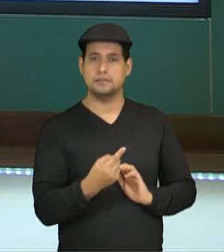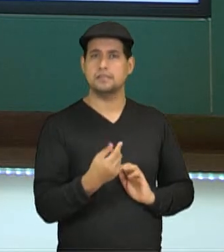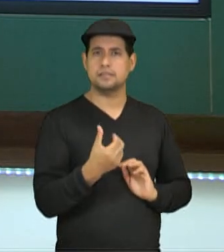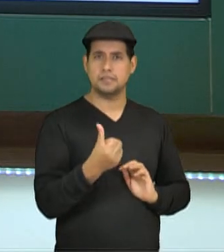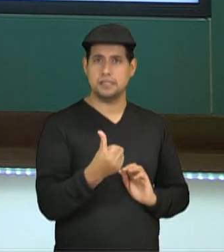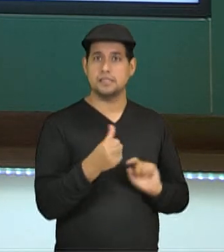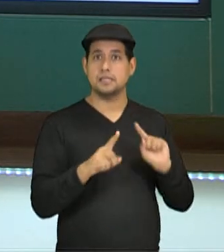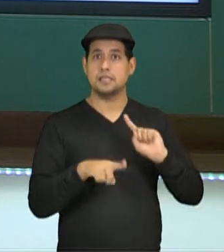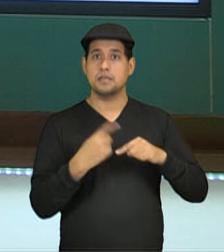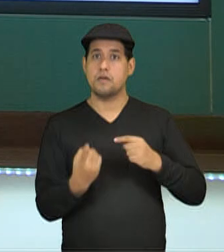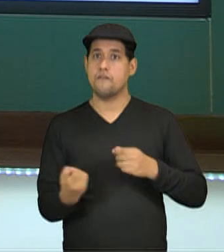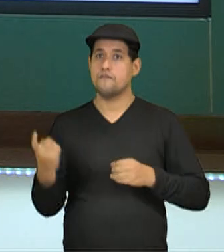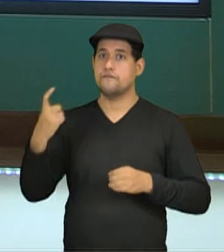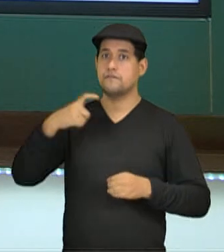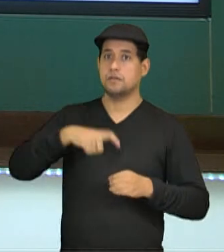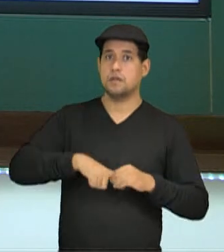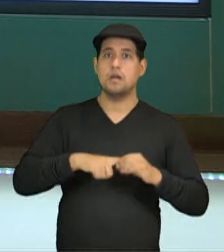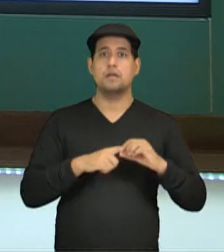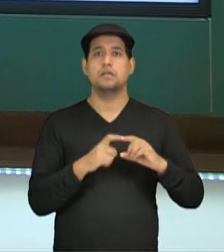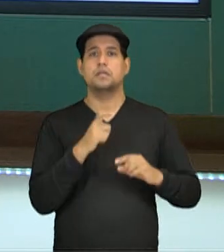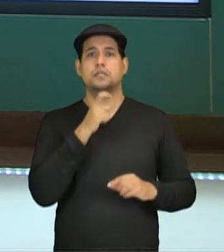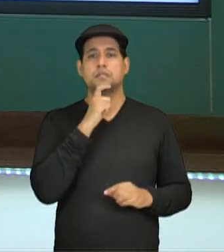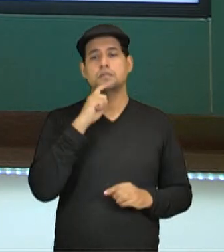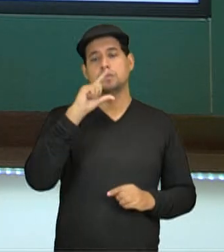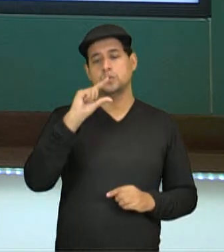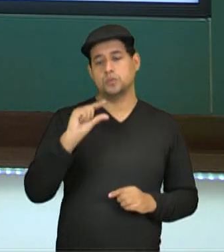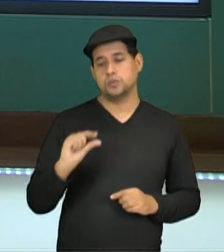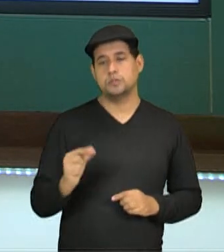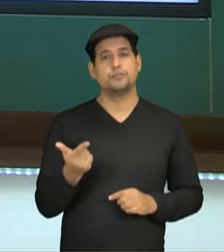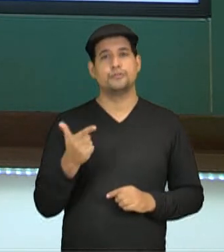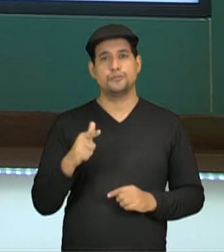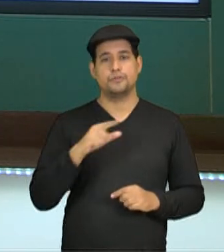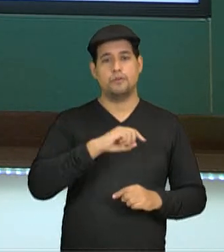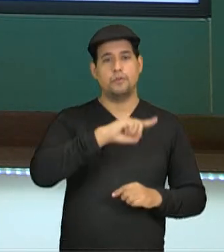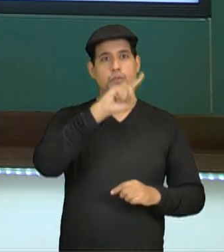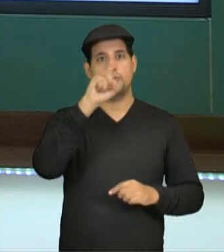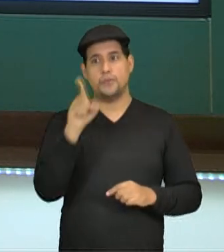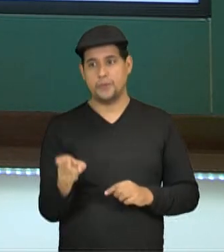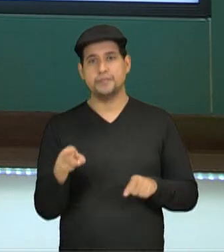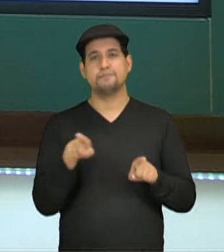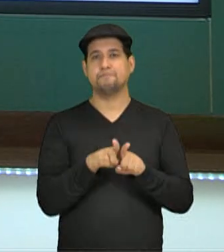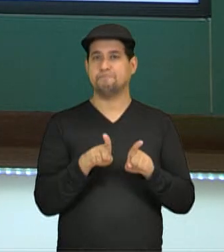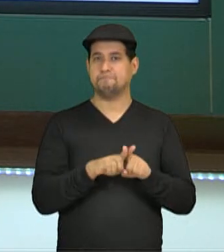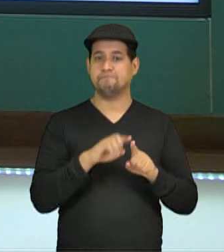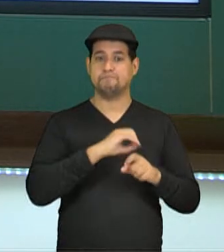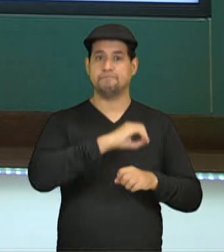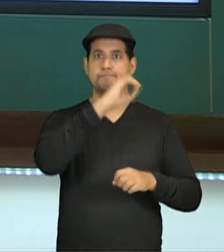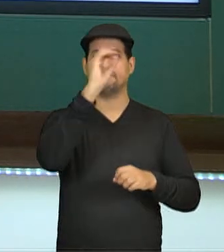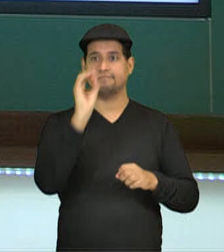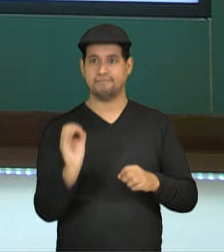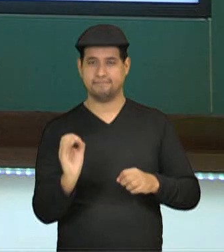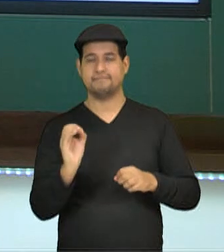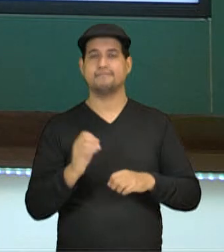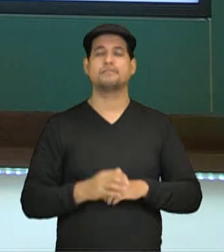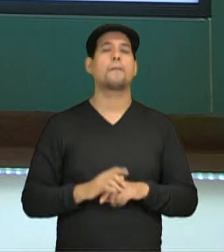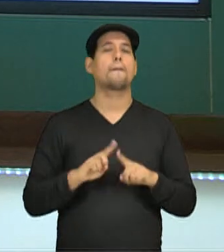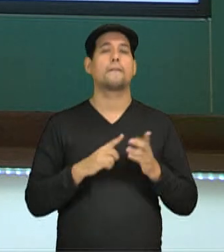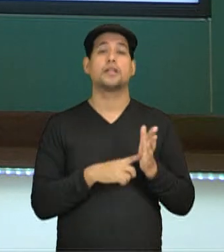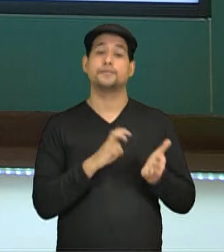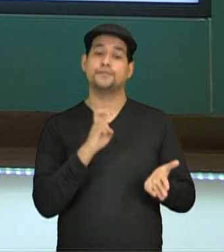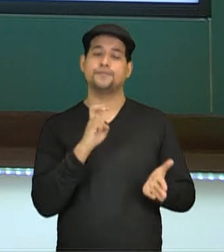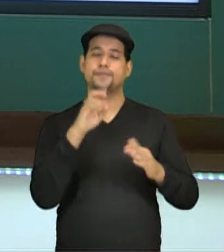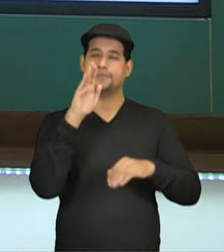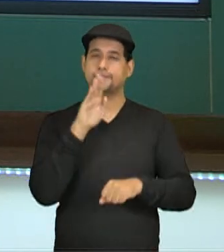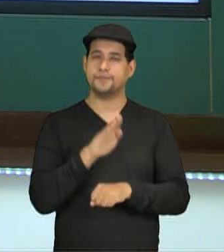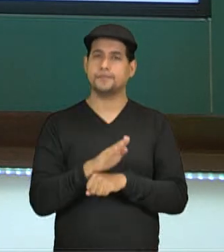e depois voltou a diminuir. Então, passou por ela novamente na descida da temperatura. Então, de manhã e à